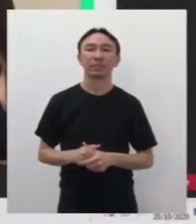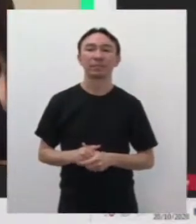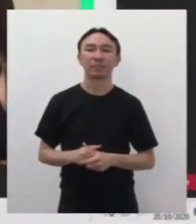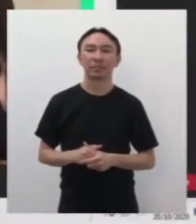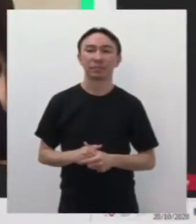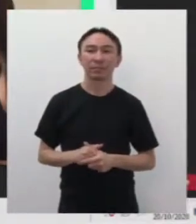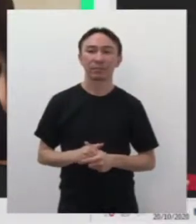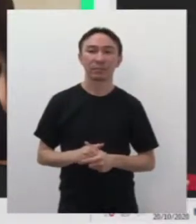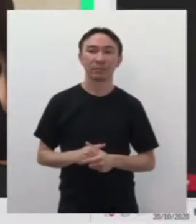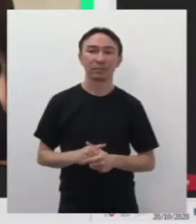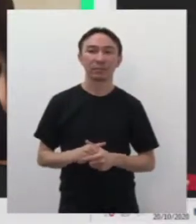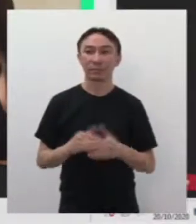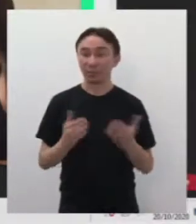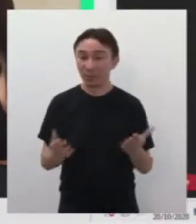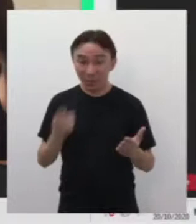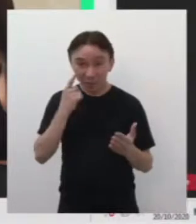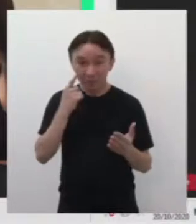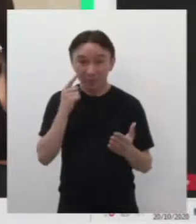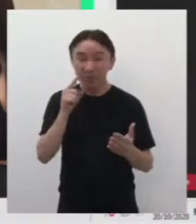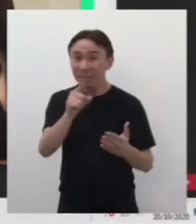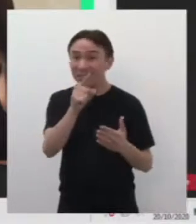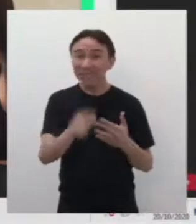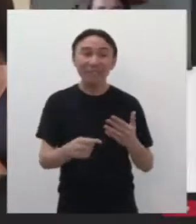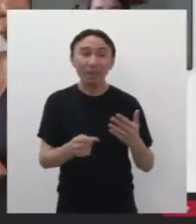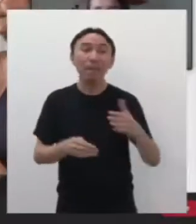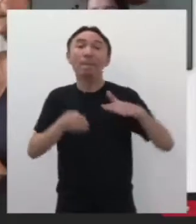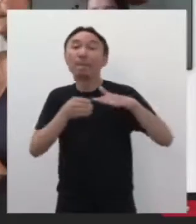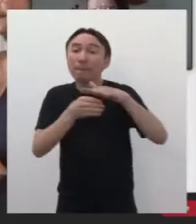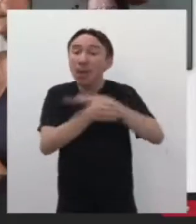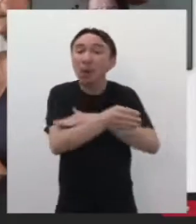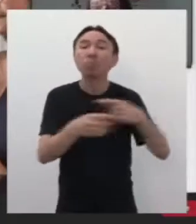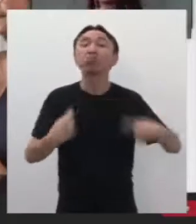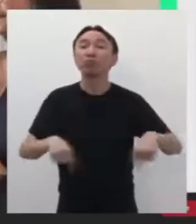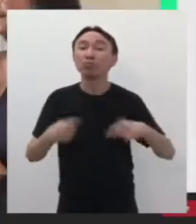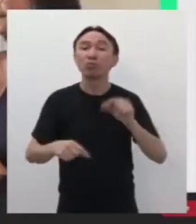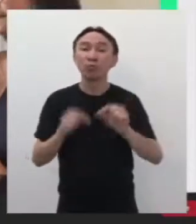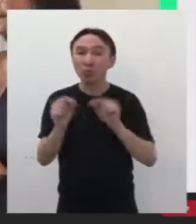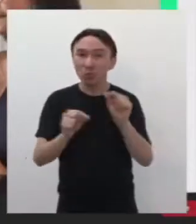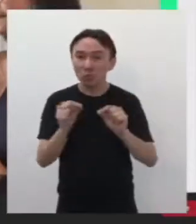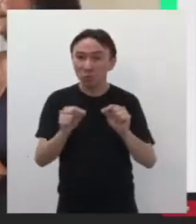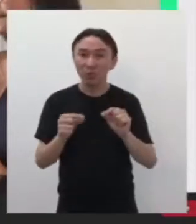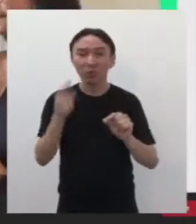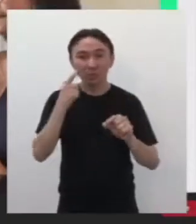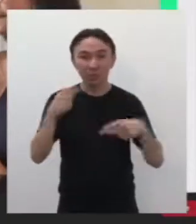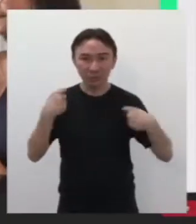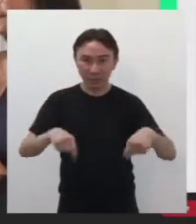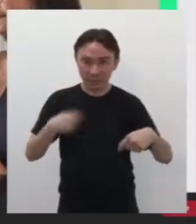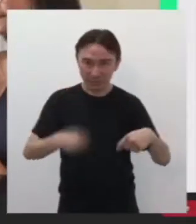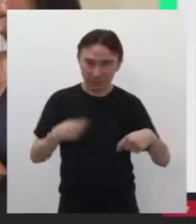Então, para você acessar o Descomplica, o que você precisa fazer? Você precisa entrar na página, que é o